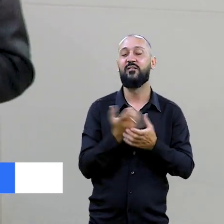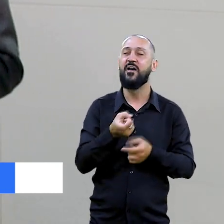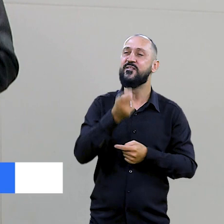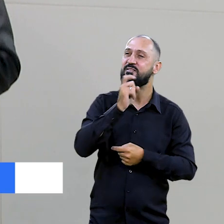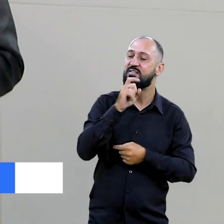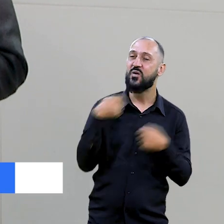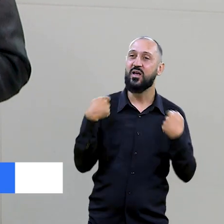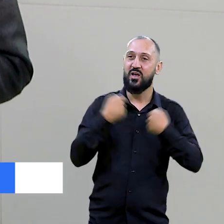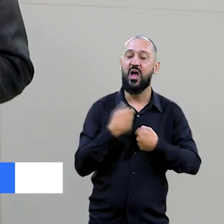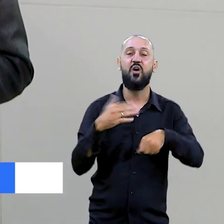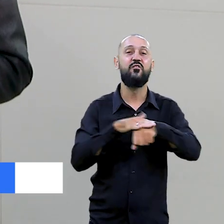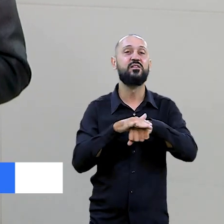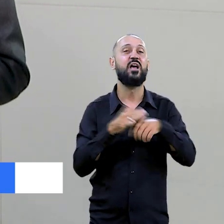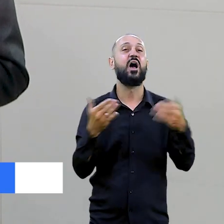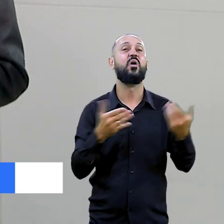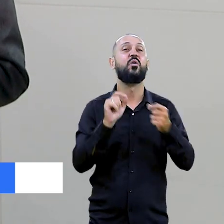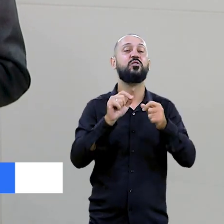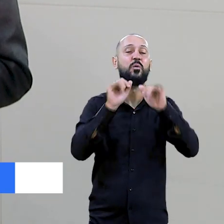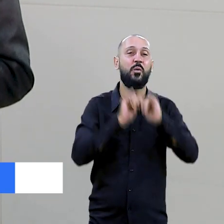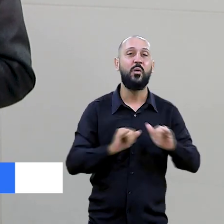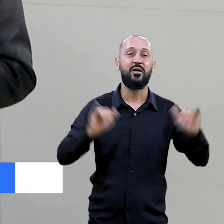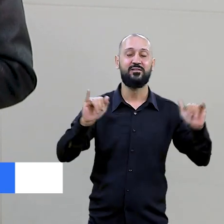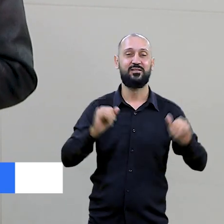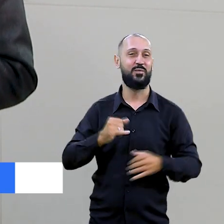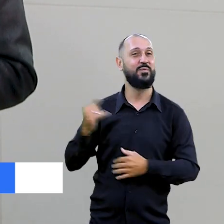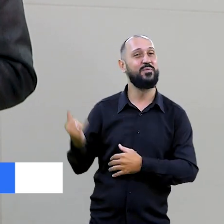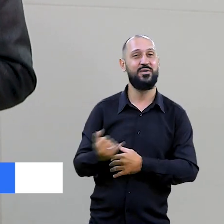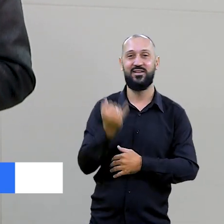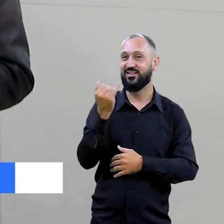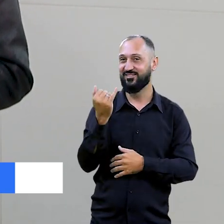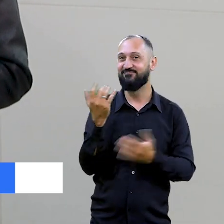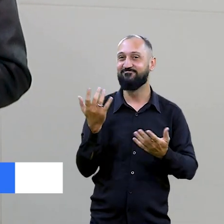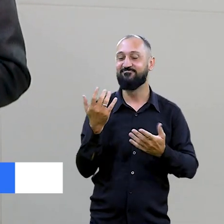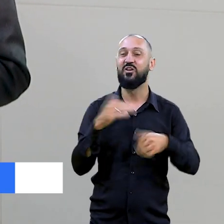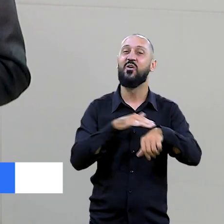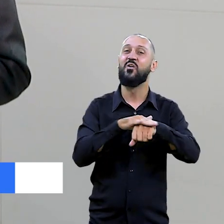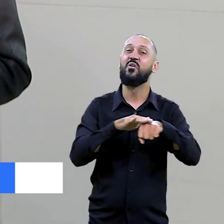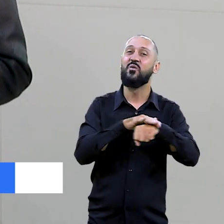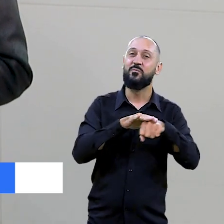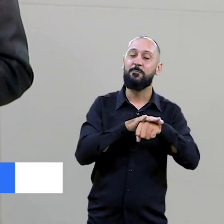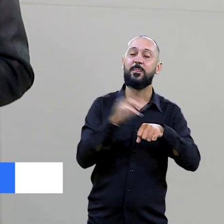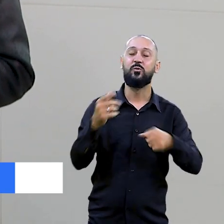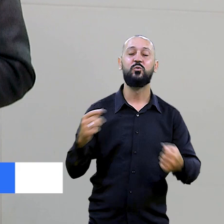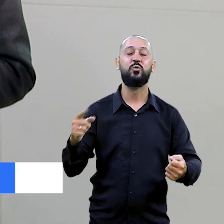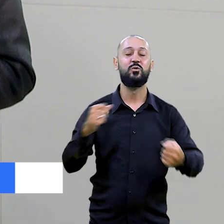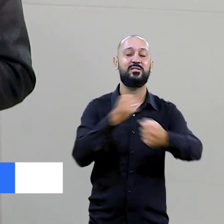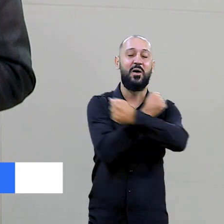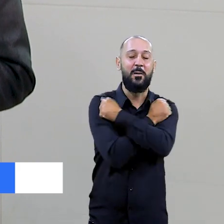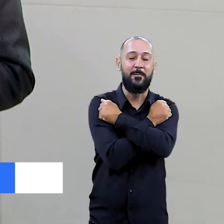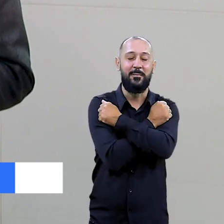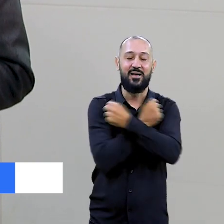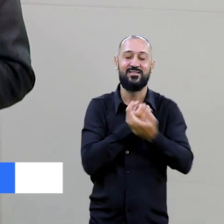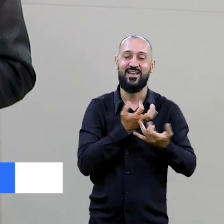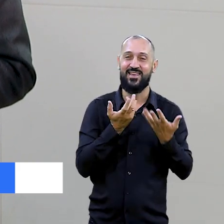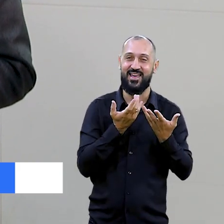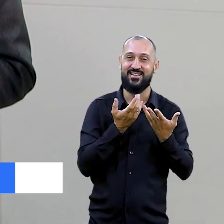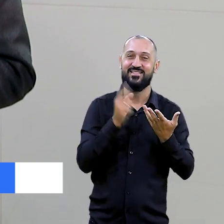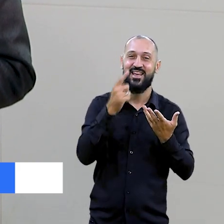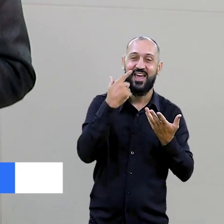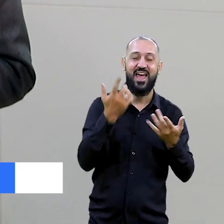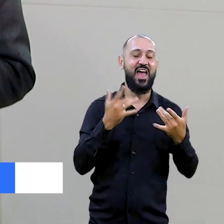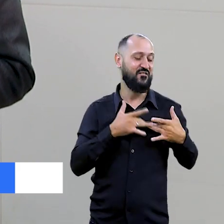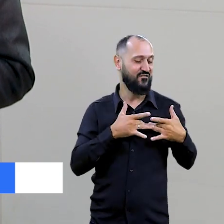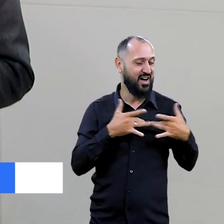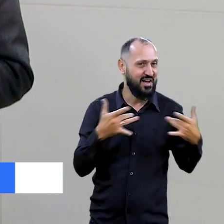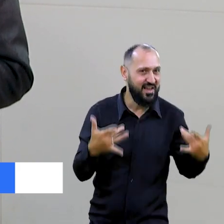E por falarmos em frio, em casaco, né, Paulo? Trataremos agora sobre uma campanha de suma importância. Estamos falando do Seu